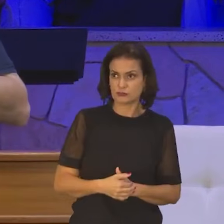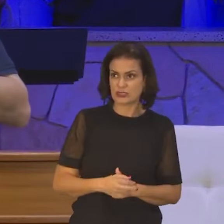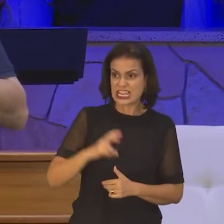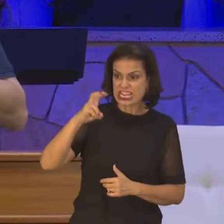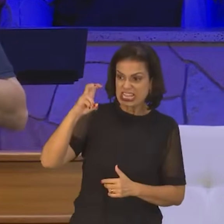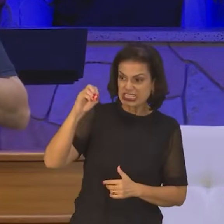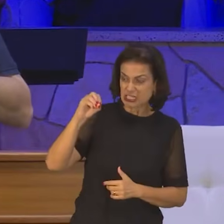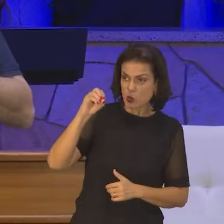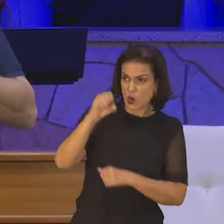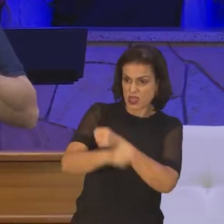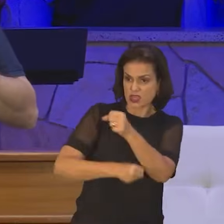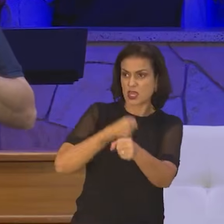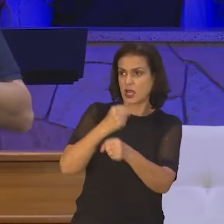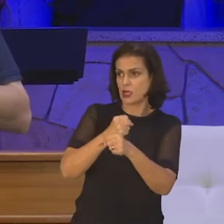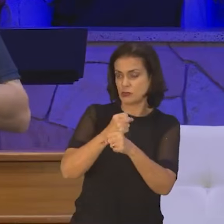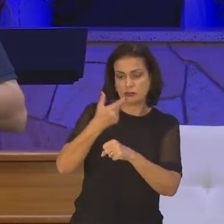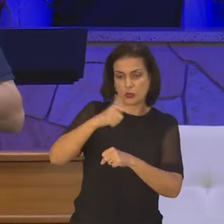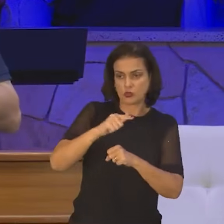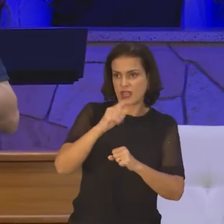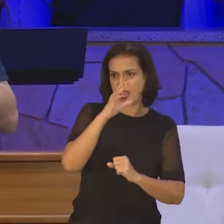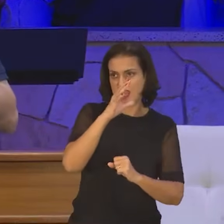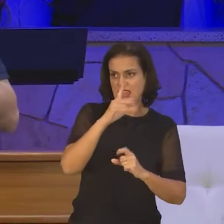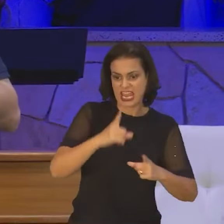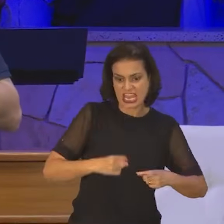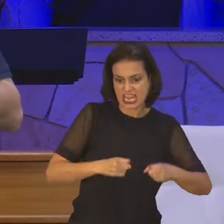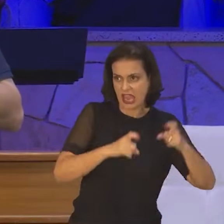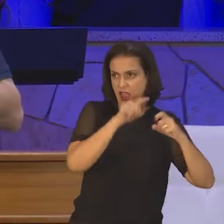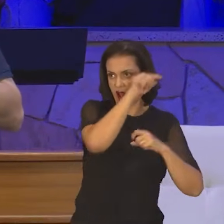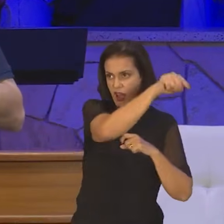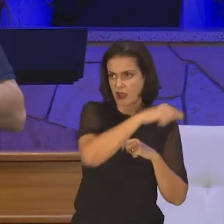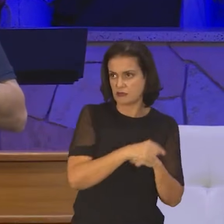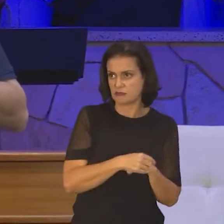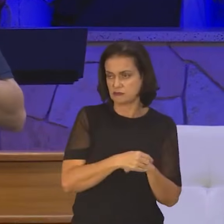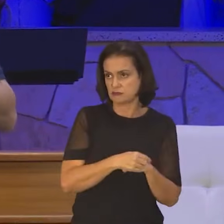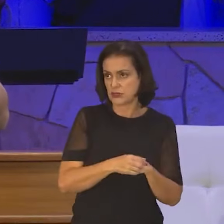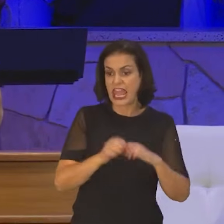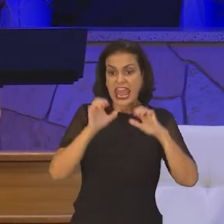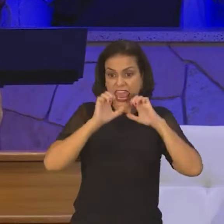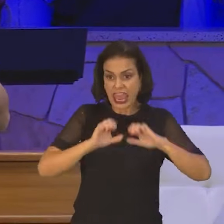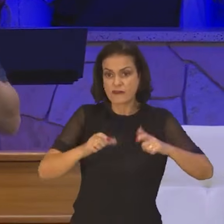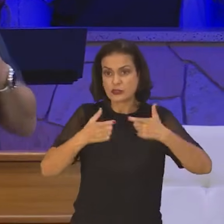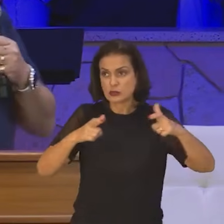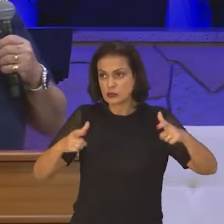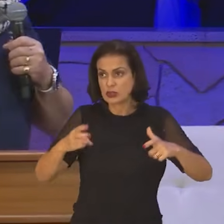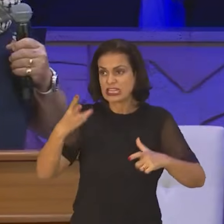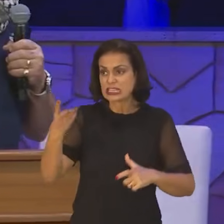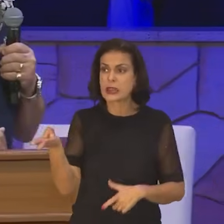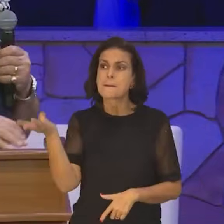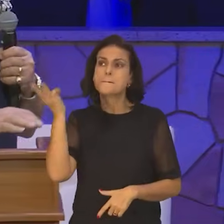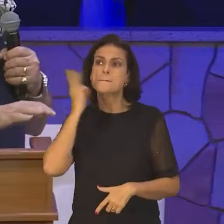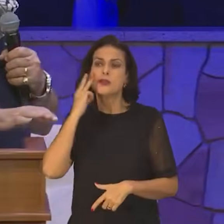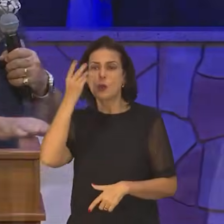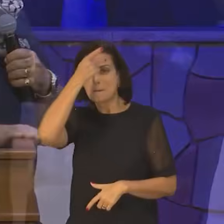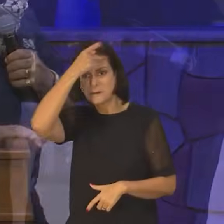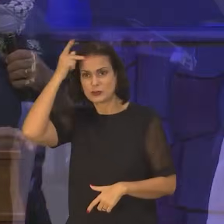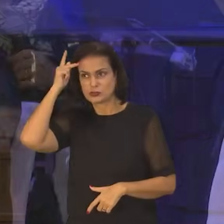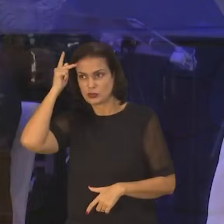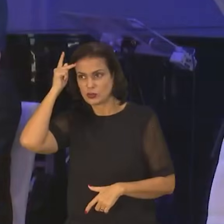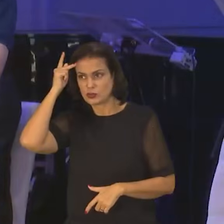50 anos quase sem guerra no Irã. O evangelho cresceu para 3 milhões de pessoas.